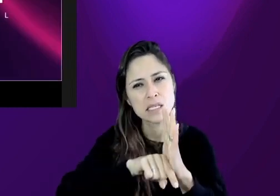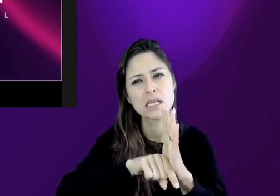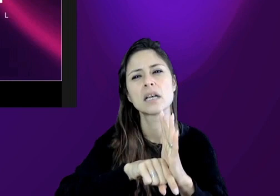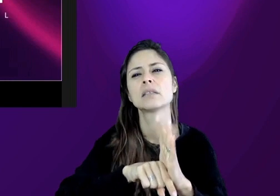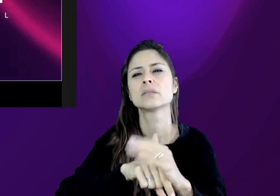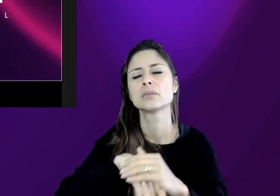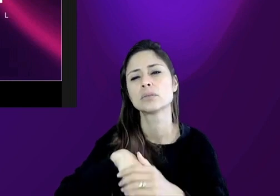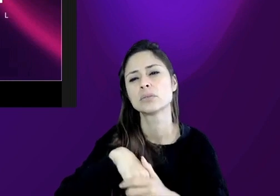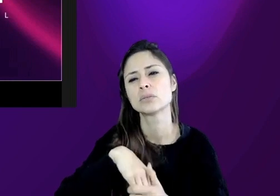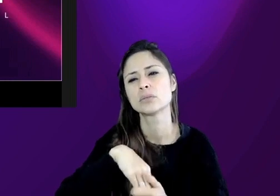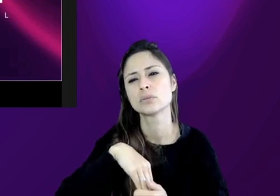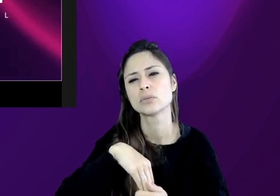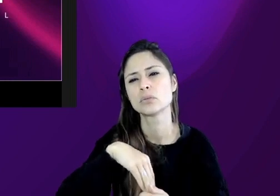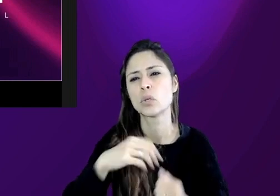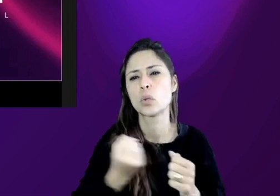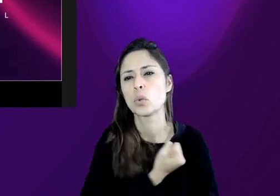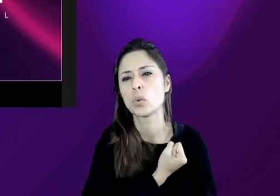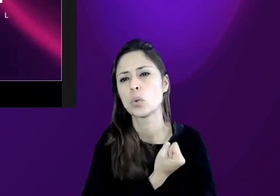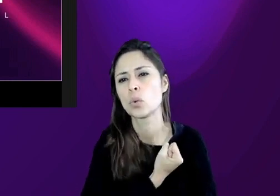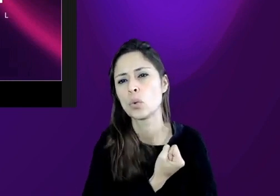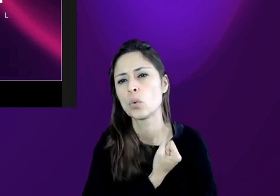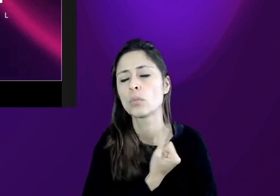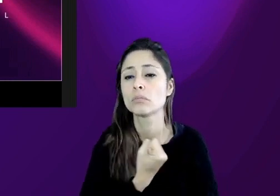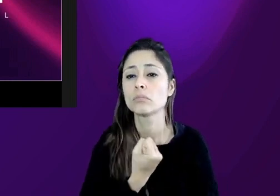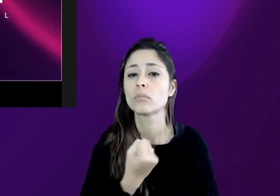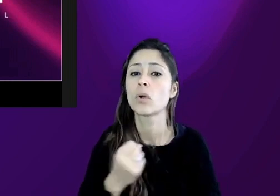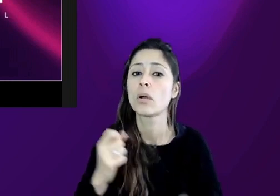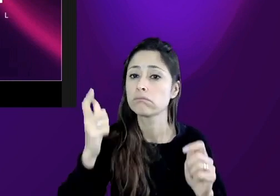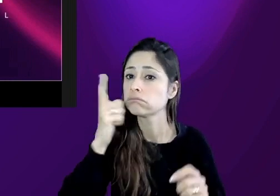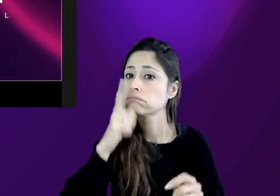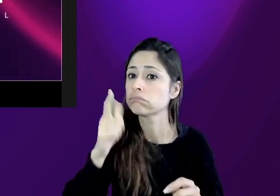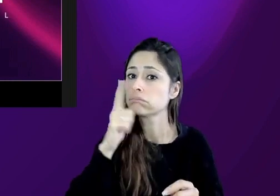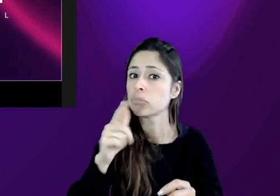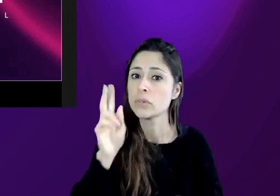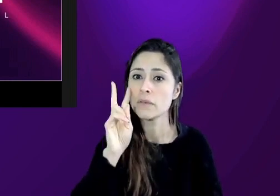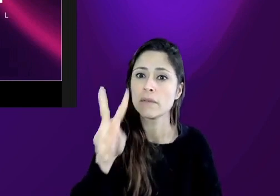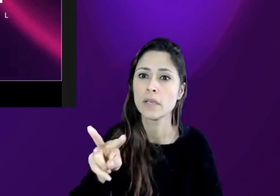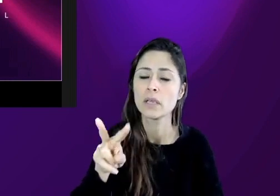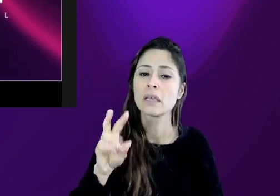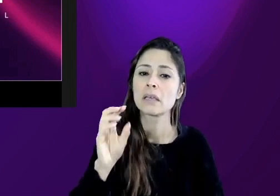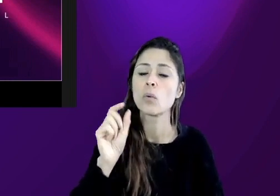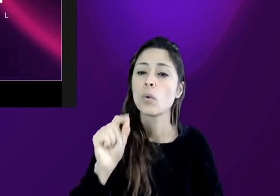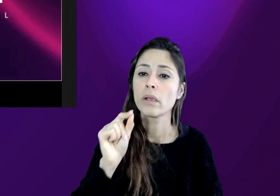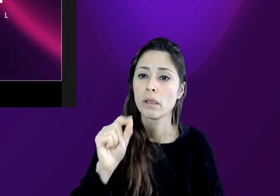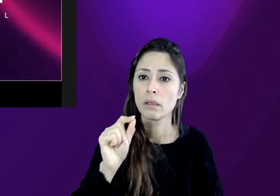os números isoladamente, a gente consegue ver que